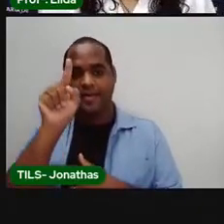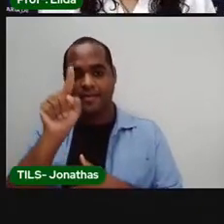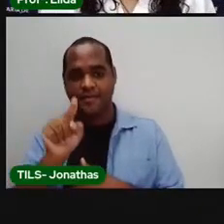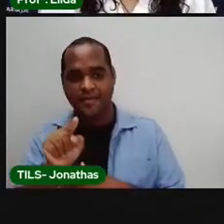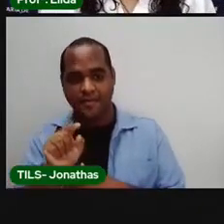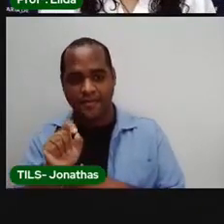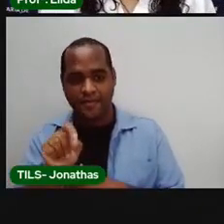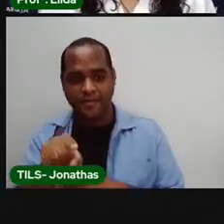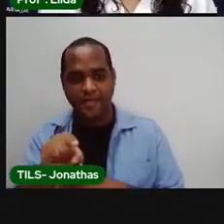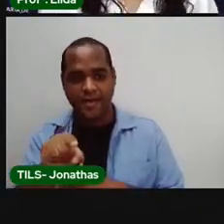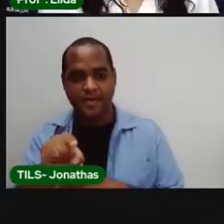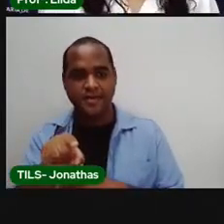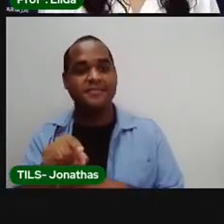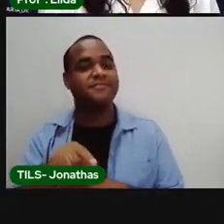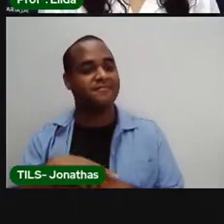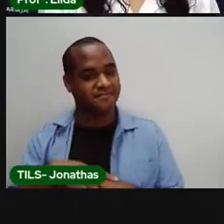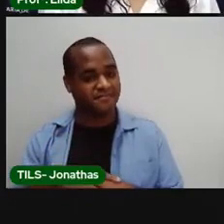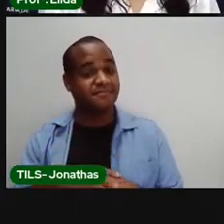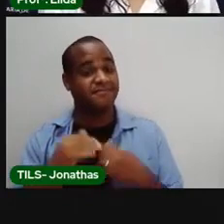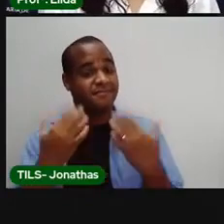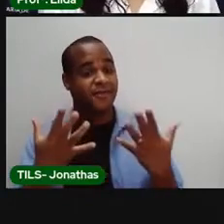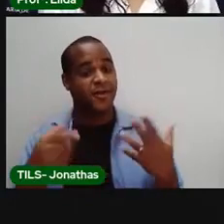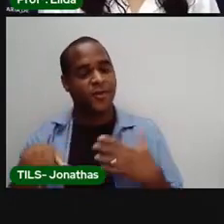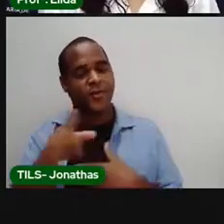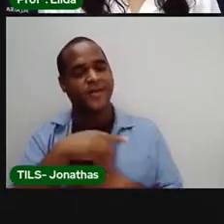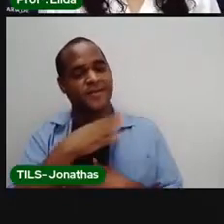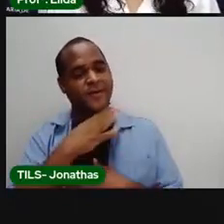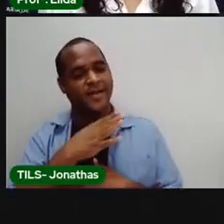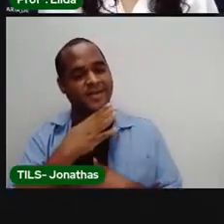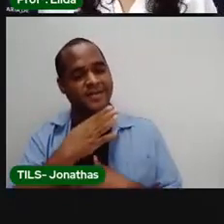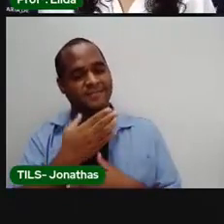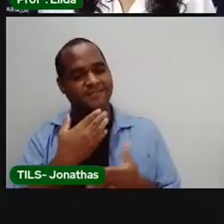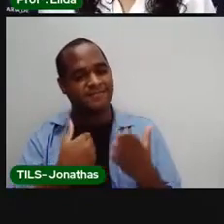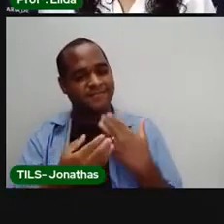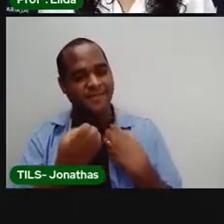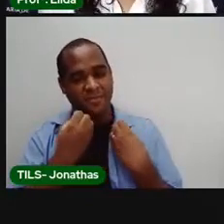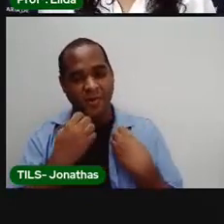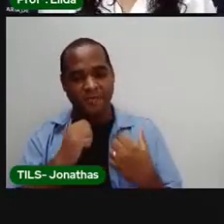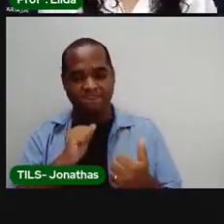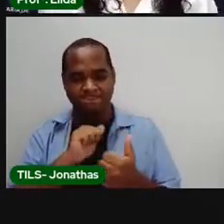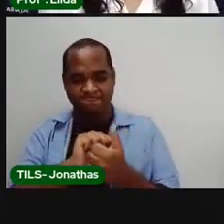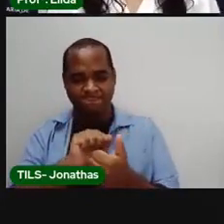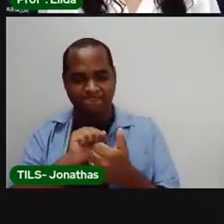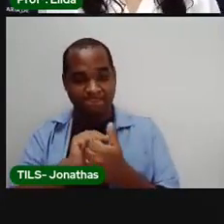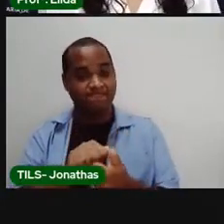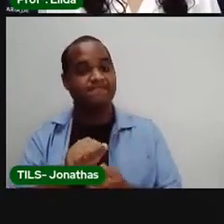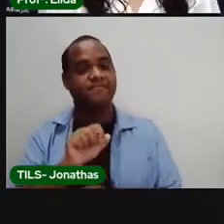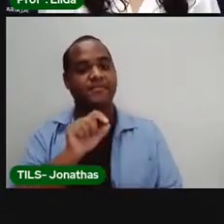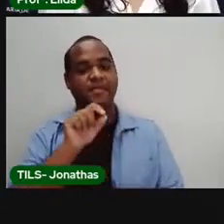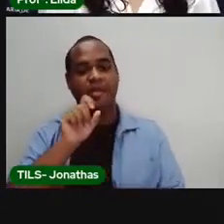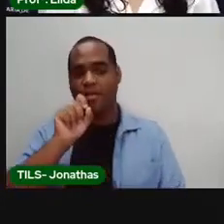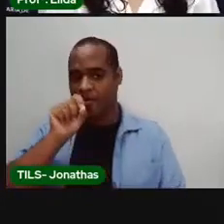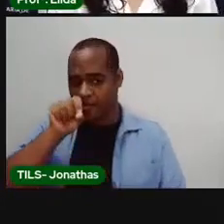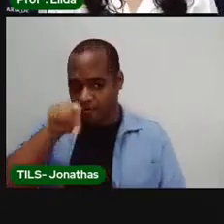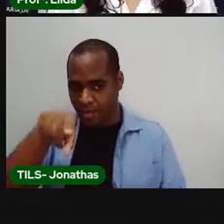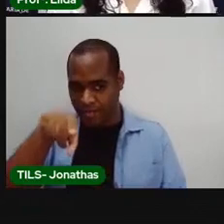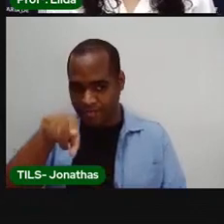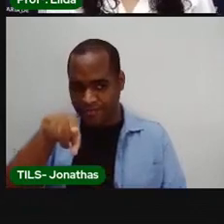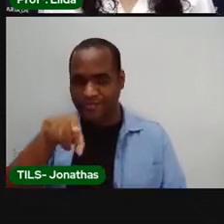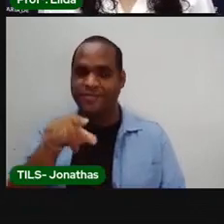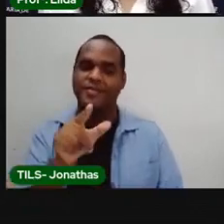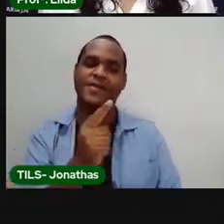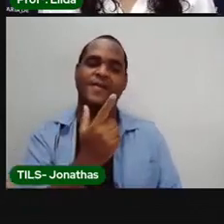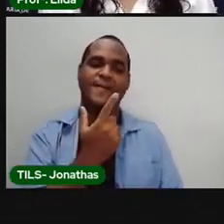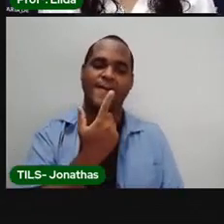ponto exclamação. E nós vamos conhecê-los agora bem de pertinho. O ponto final.